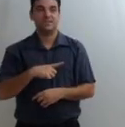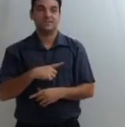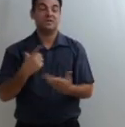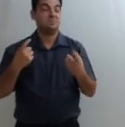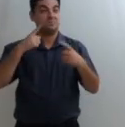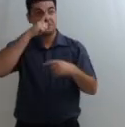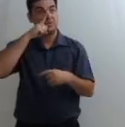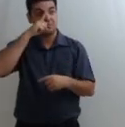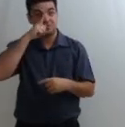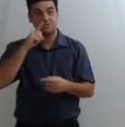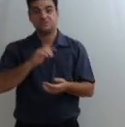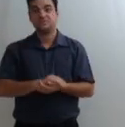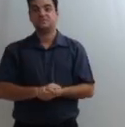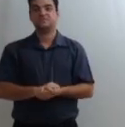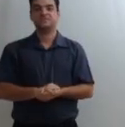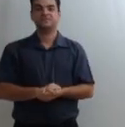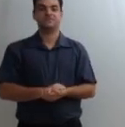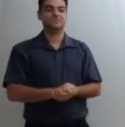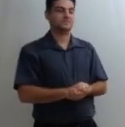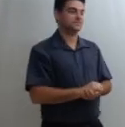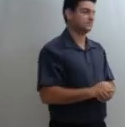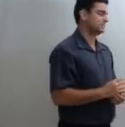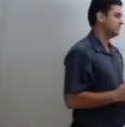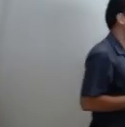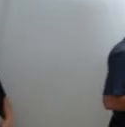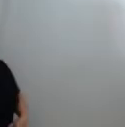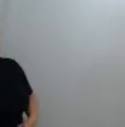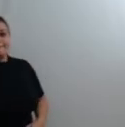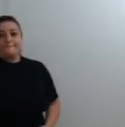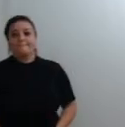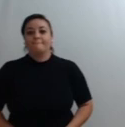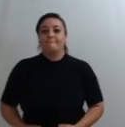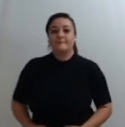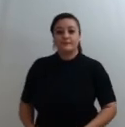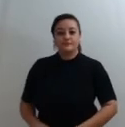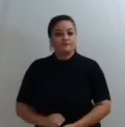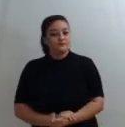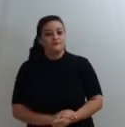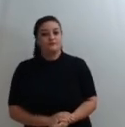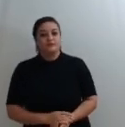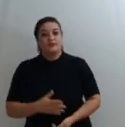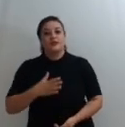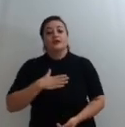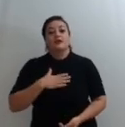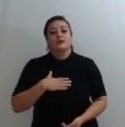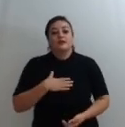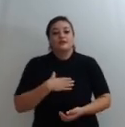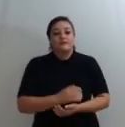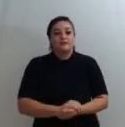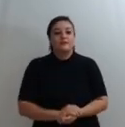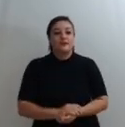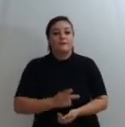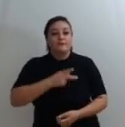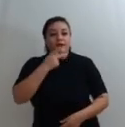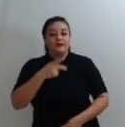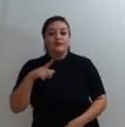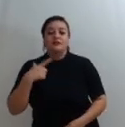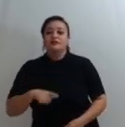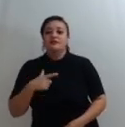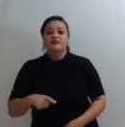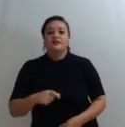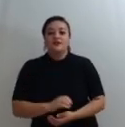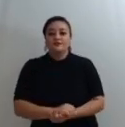elementos nos autos, no sentido, parecerá, inclusive, de minha própria palavra, não há elementos nos autos dessa questão do